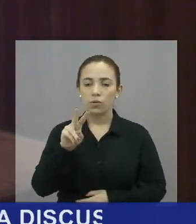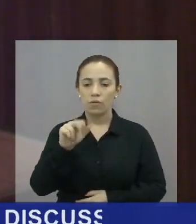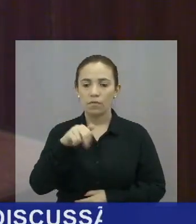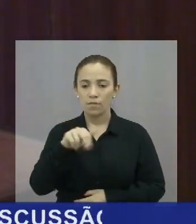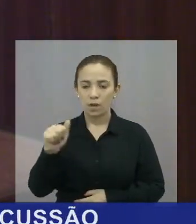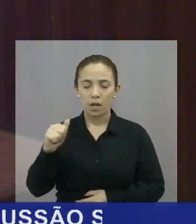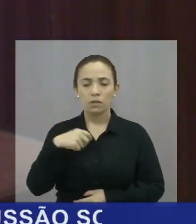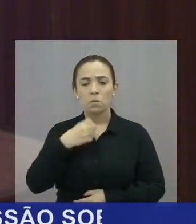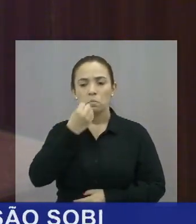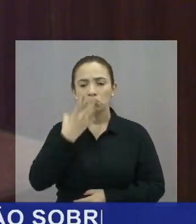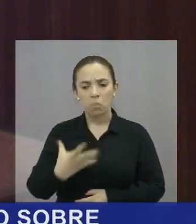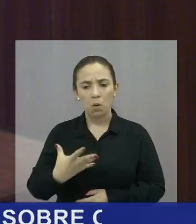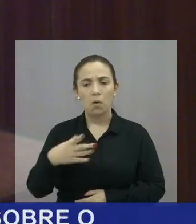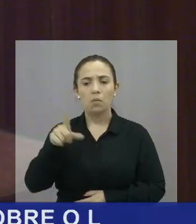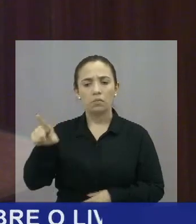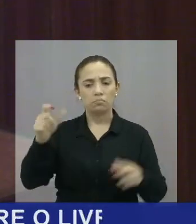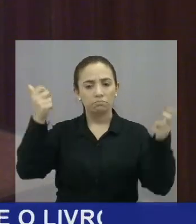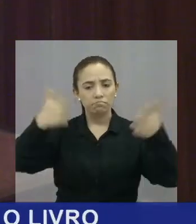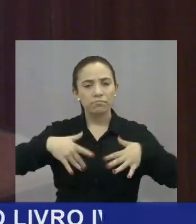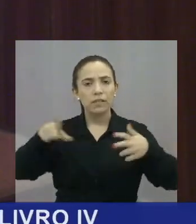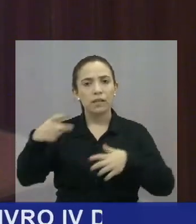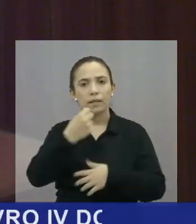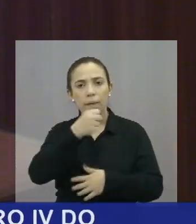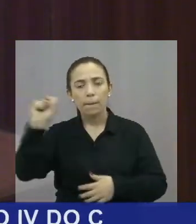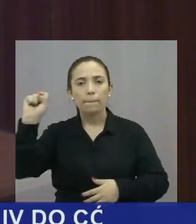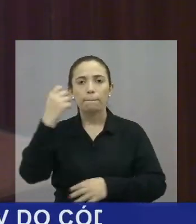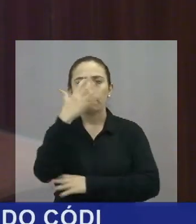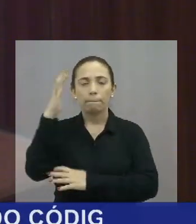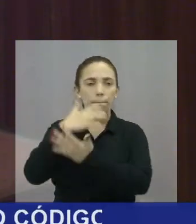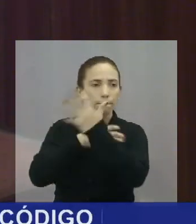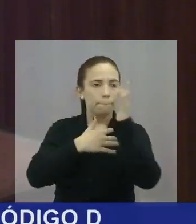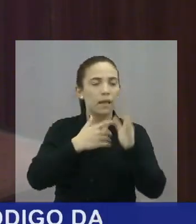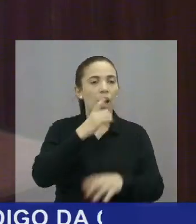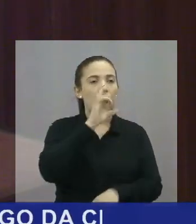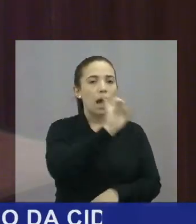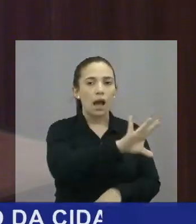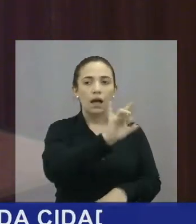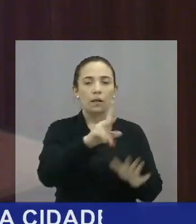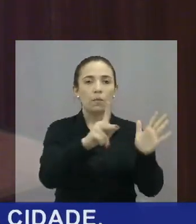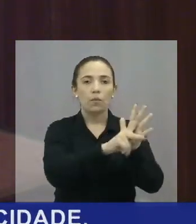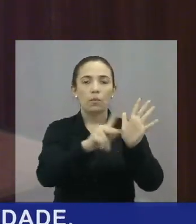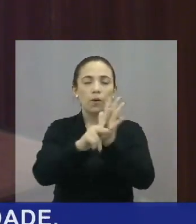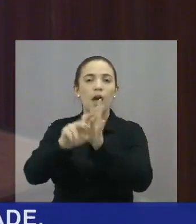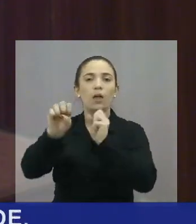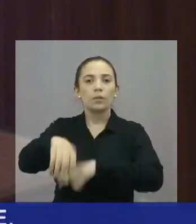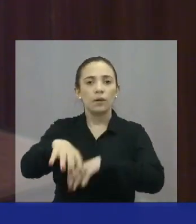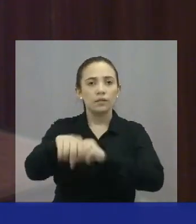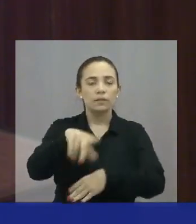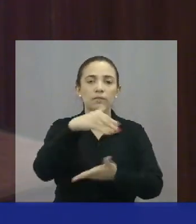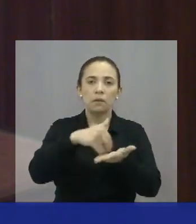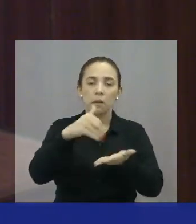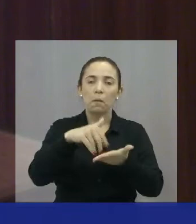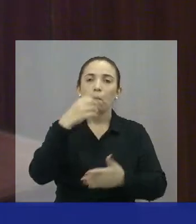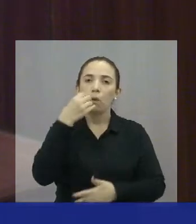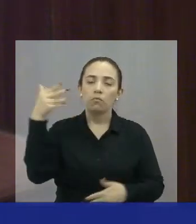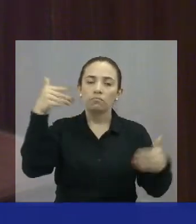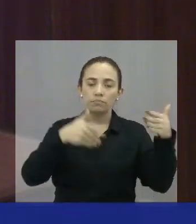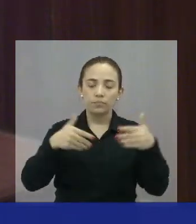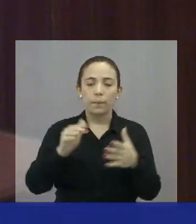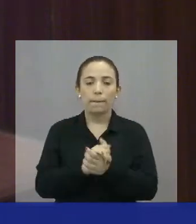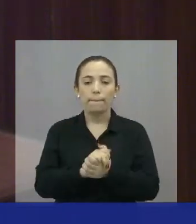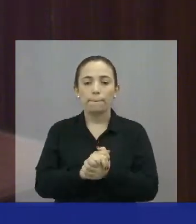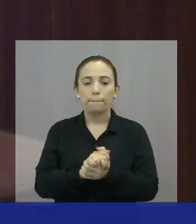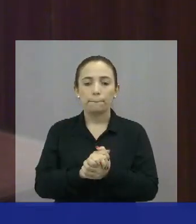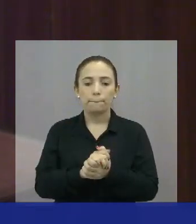ótimo aí o equilíbrio. Uma que defende o meio ambiente, como todos nós defendemos, e a outra habitação, que também todos nós defendemos. Nós estávamos